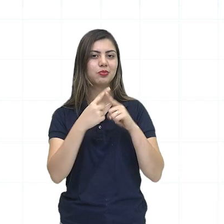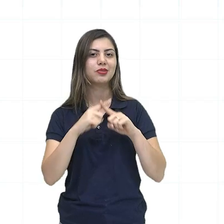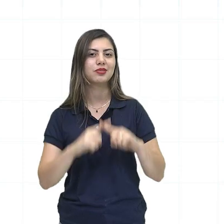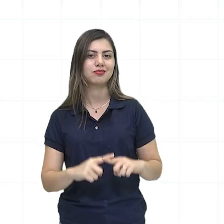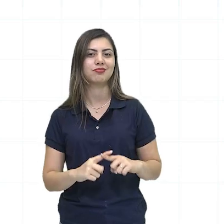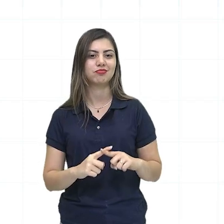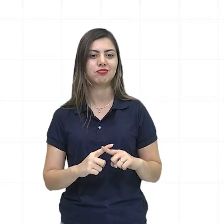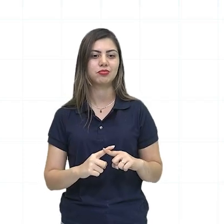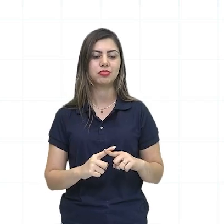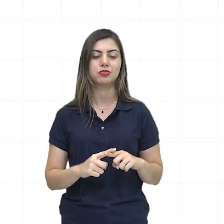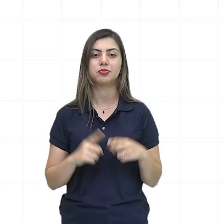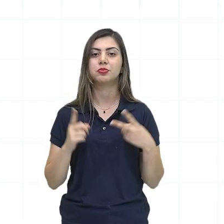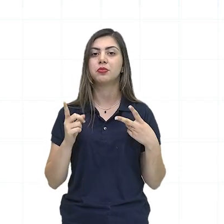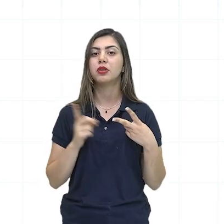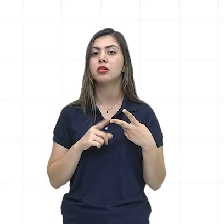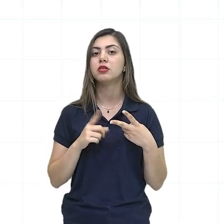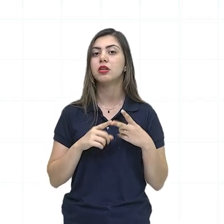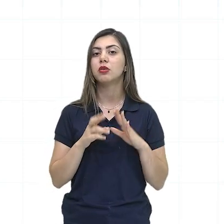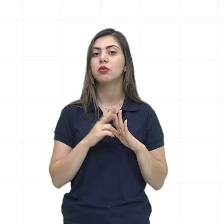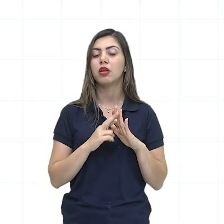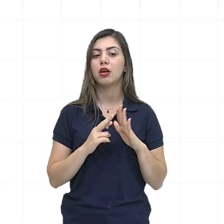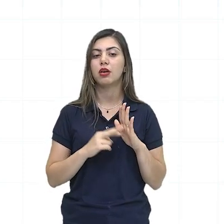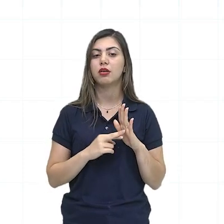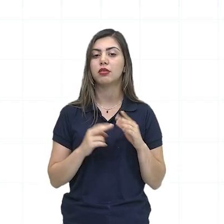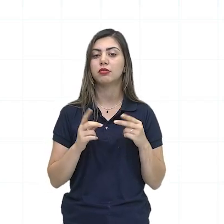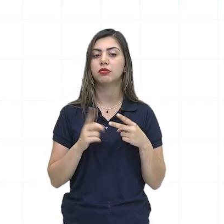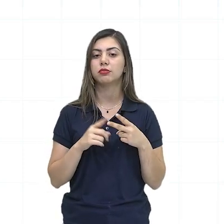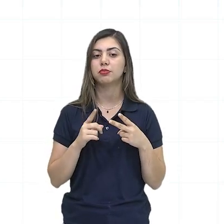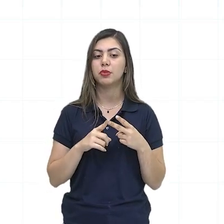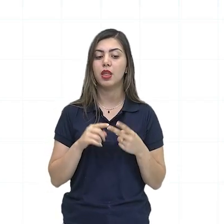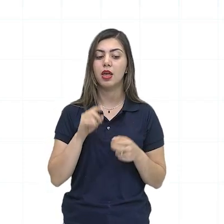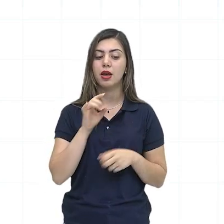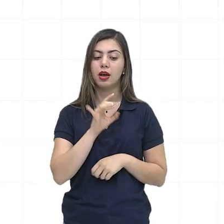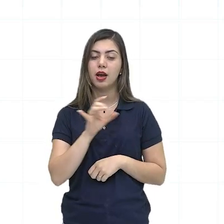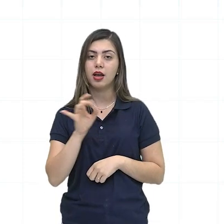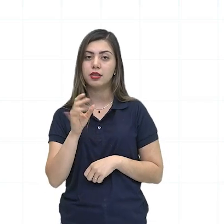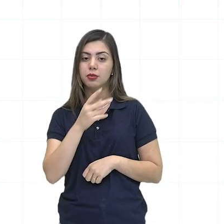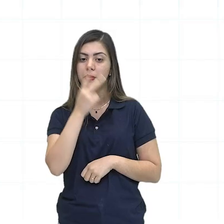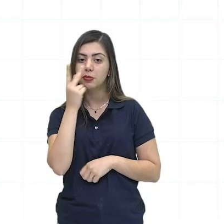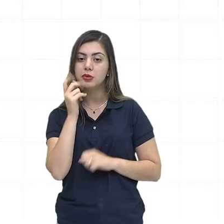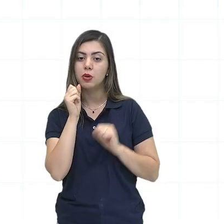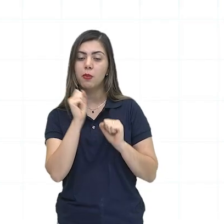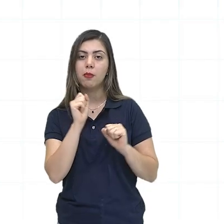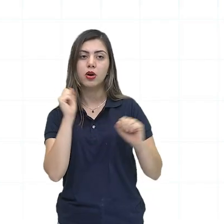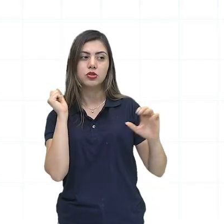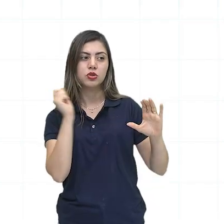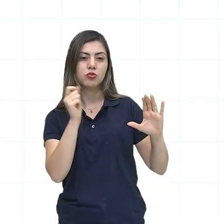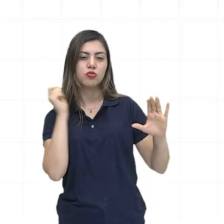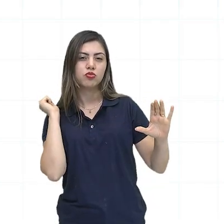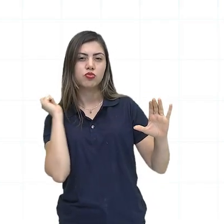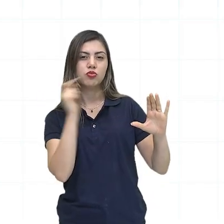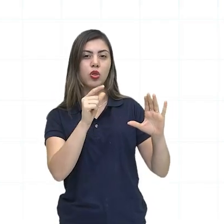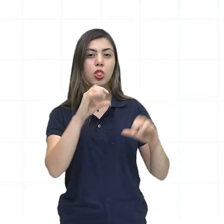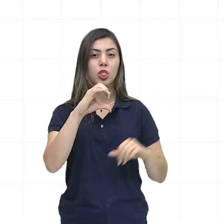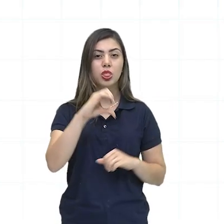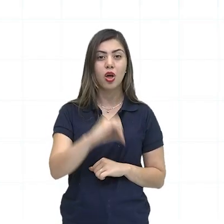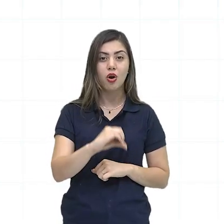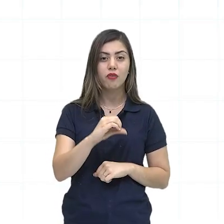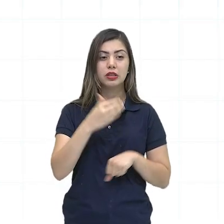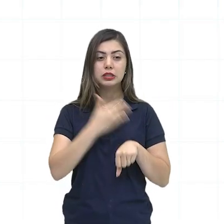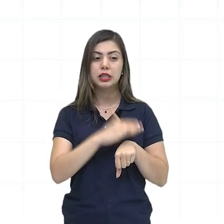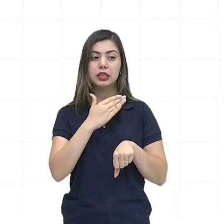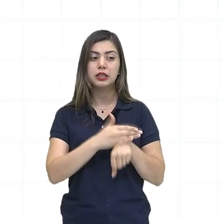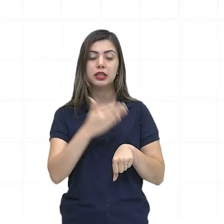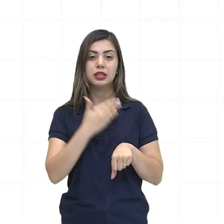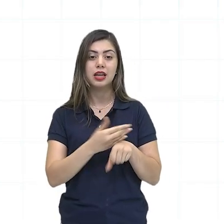né? Outra regra, cada jogador poderá fazer 9 arremessos de aquecimento antes do